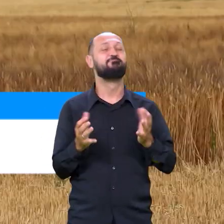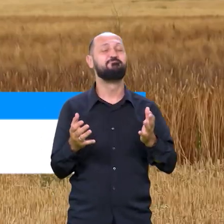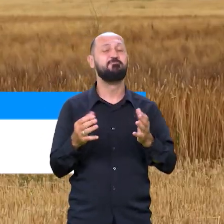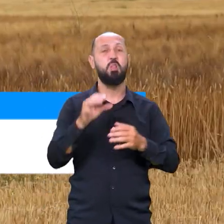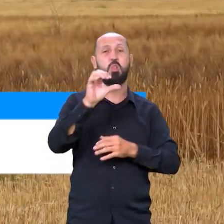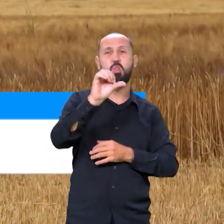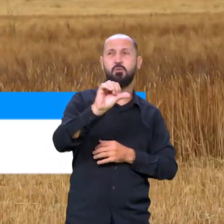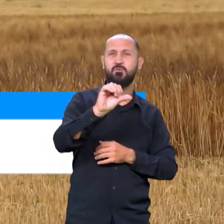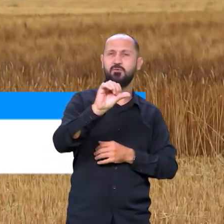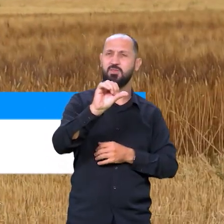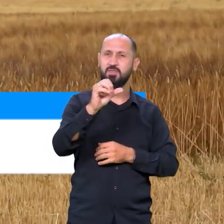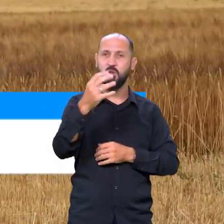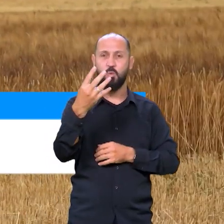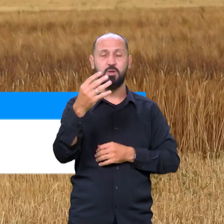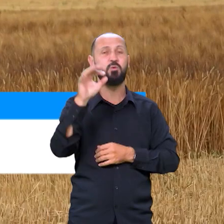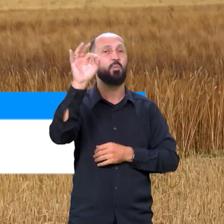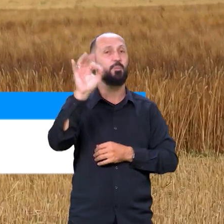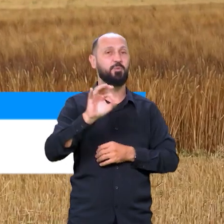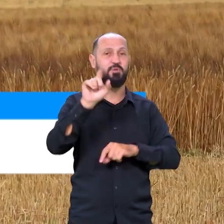segura